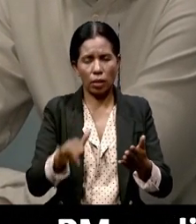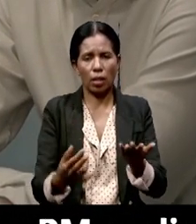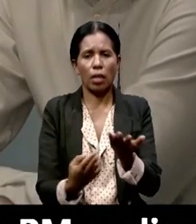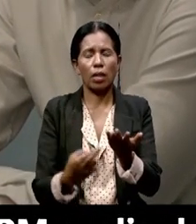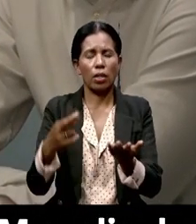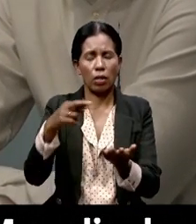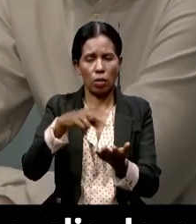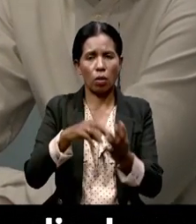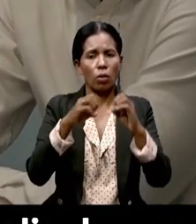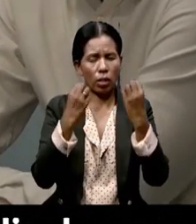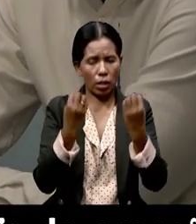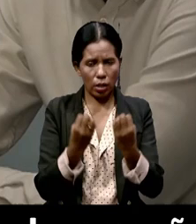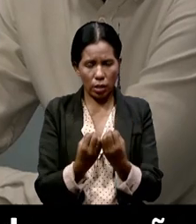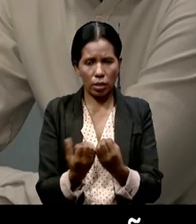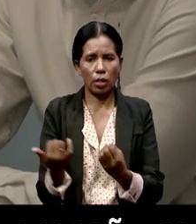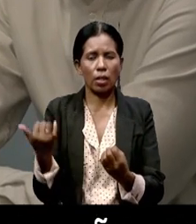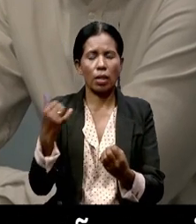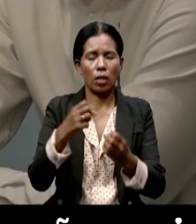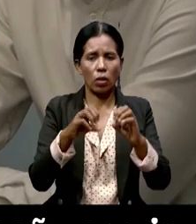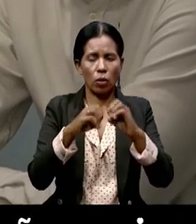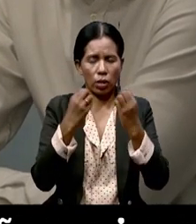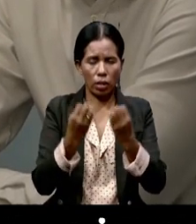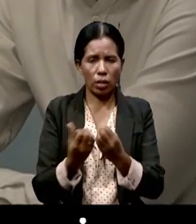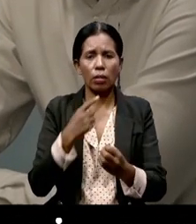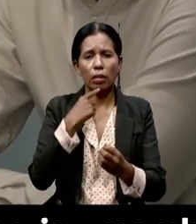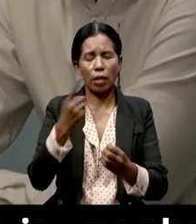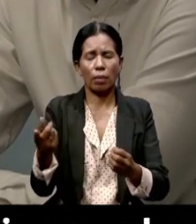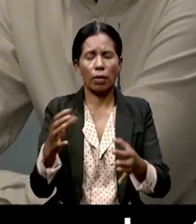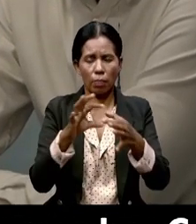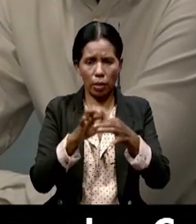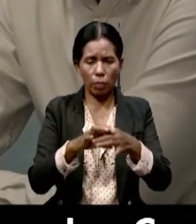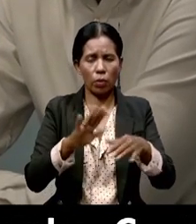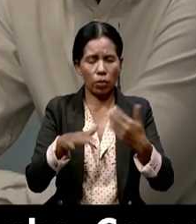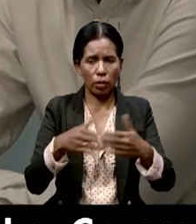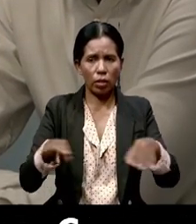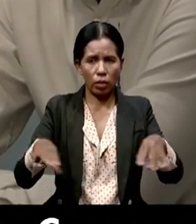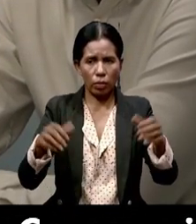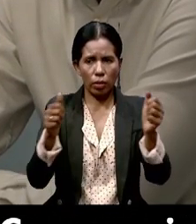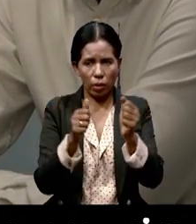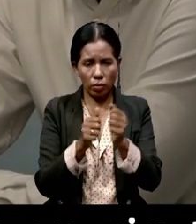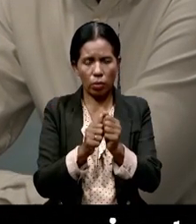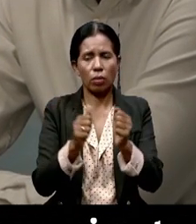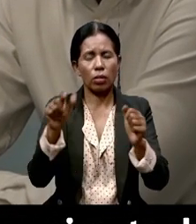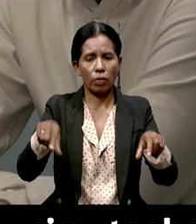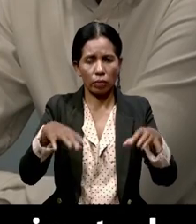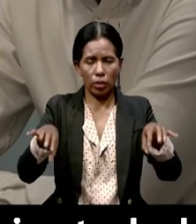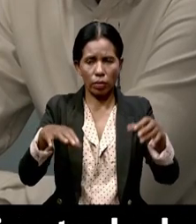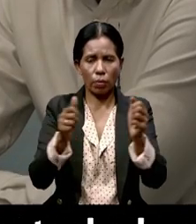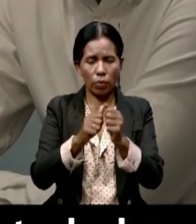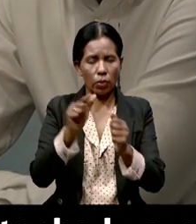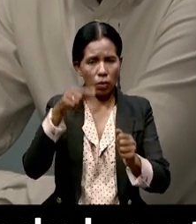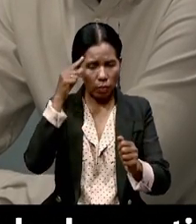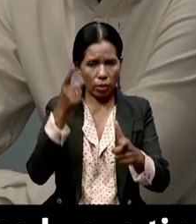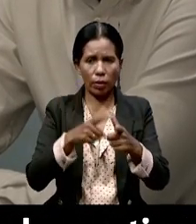na organização, consolida sira na membro sira para tu colabora hamuto com o governo para depois